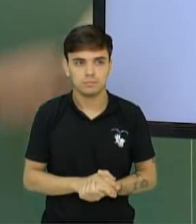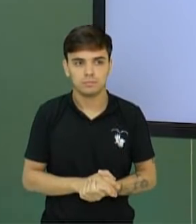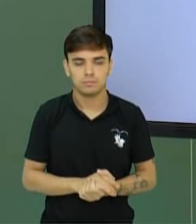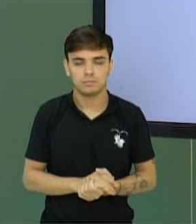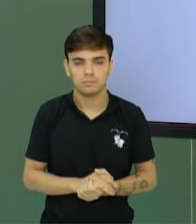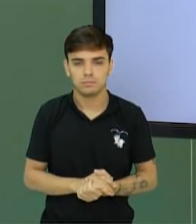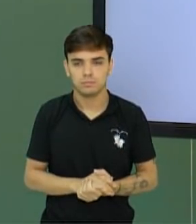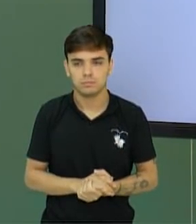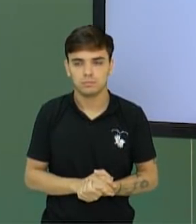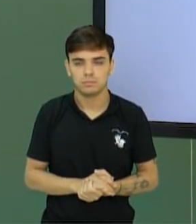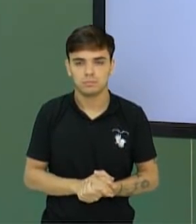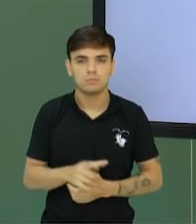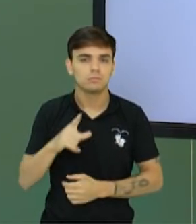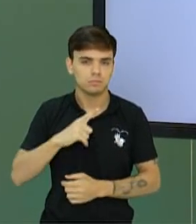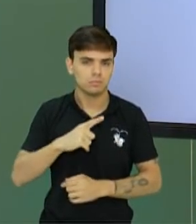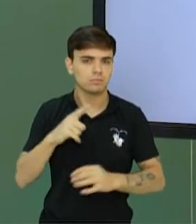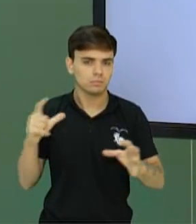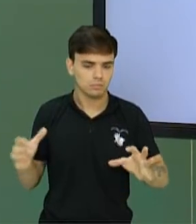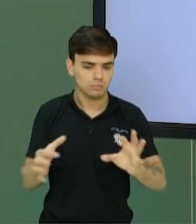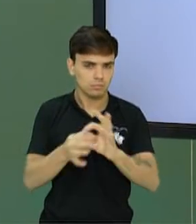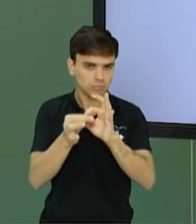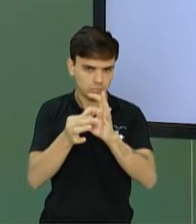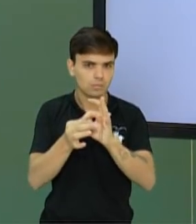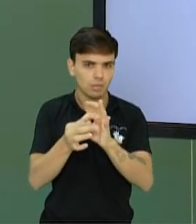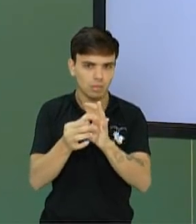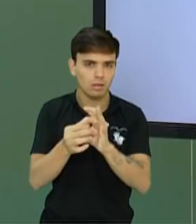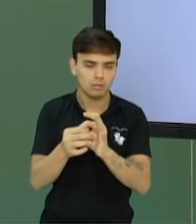nucleotídeos, eles estão ligados entre si.